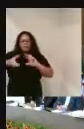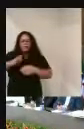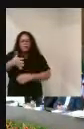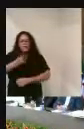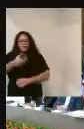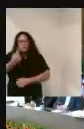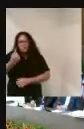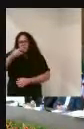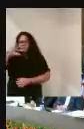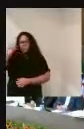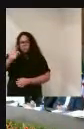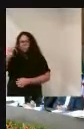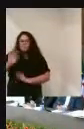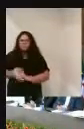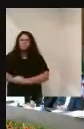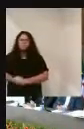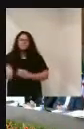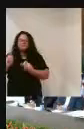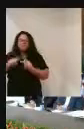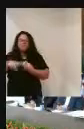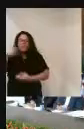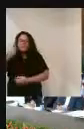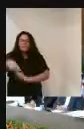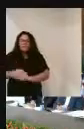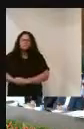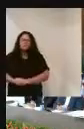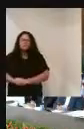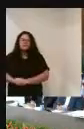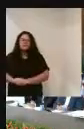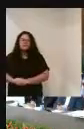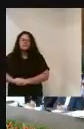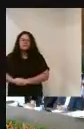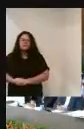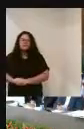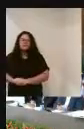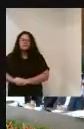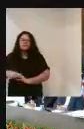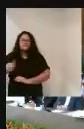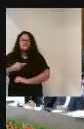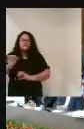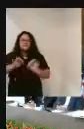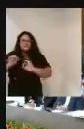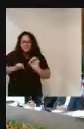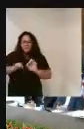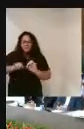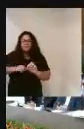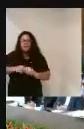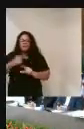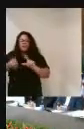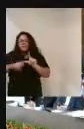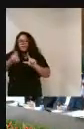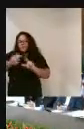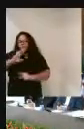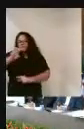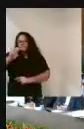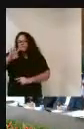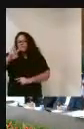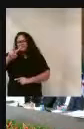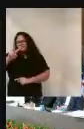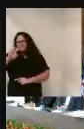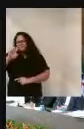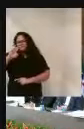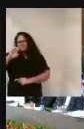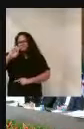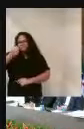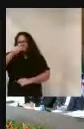executa 1,5 milhão da logística reversa. É uma unicidade entre 3 programas, o Deamão para o Futuro, o Reciclar pelo Brasil e o